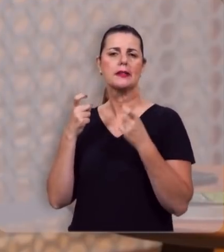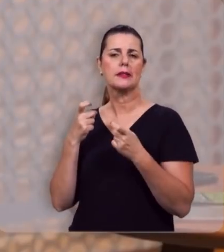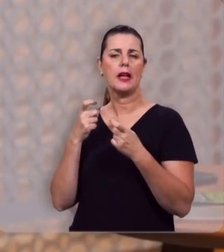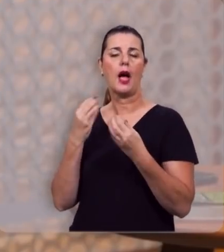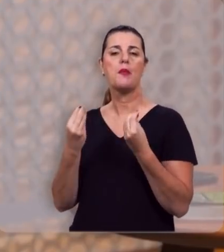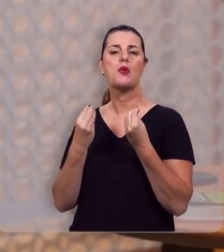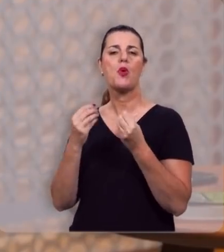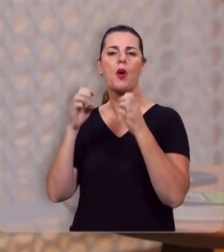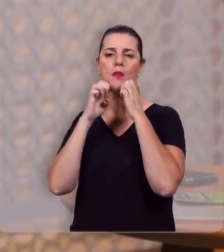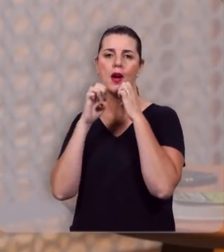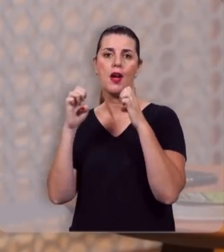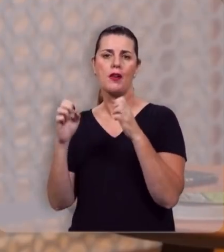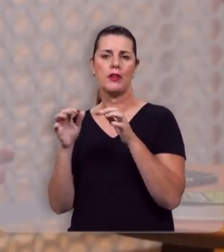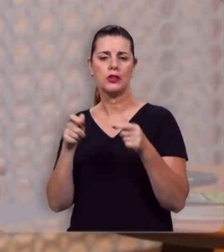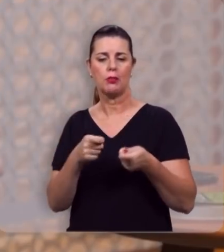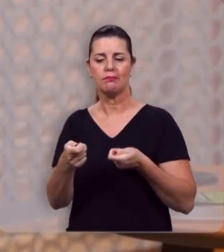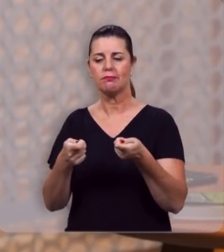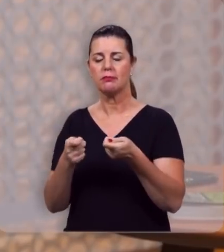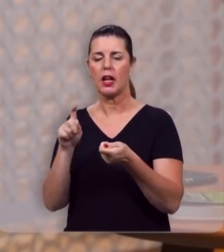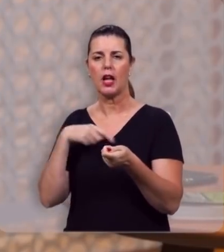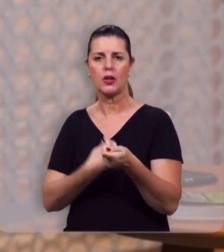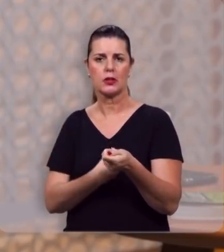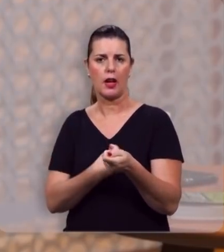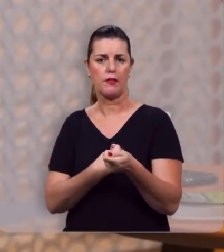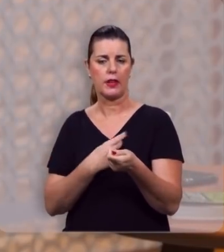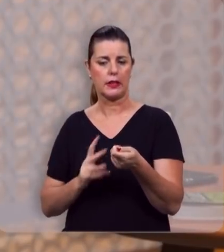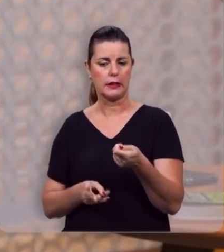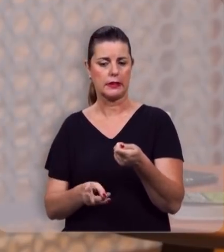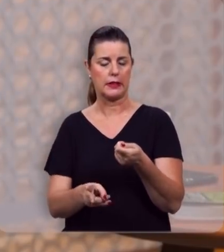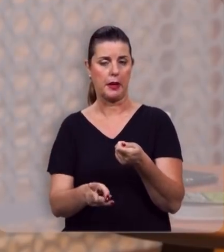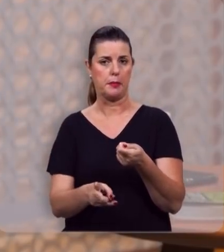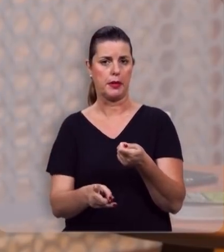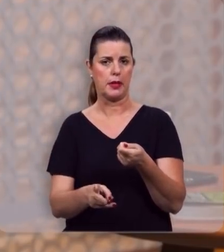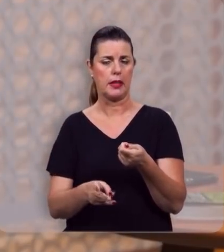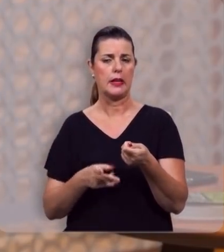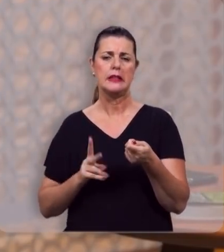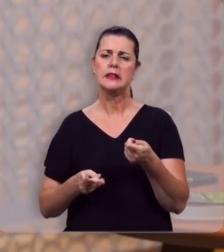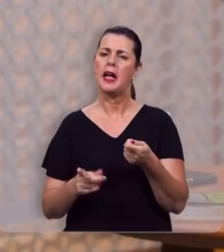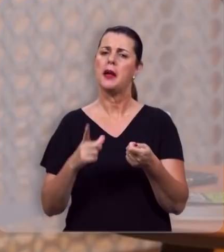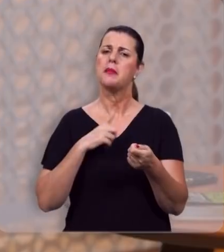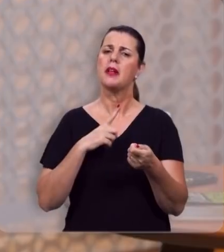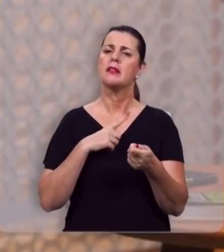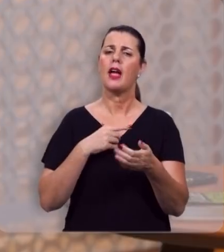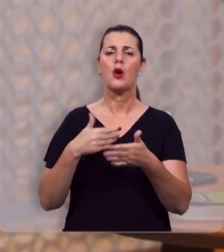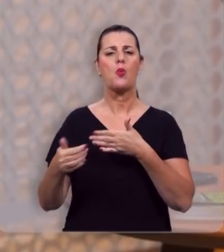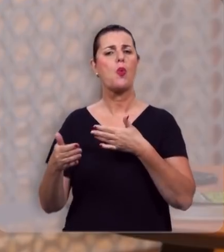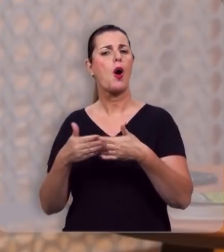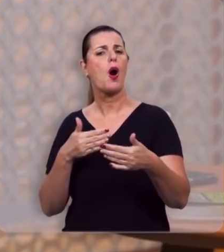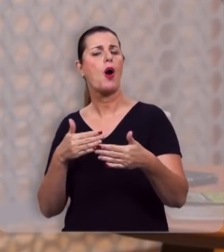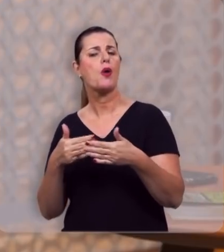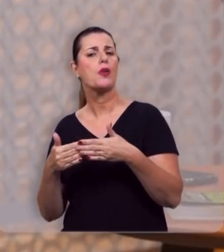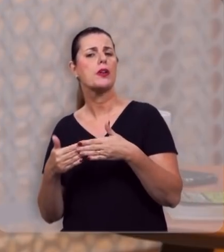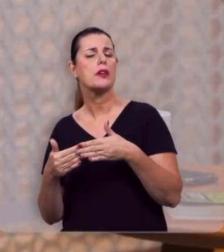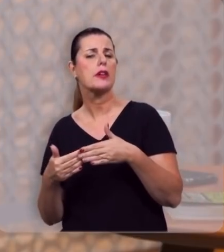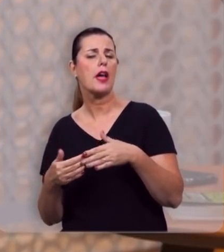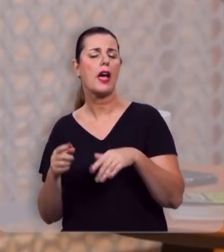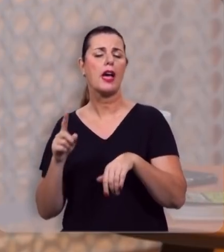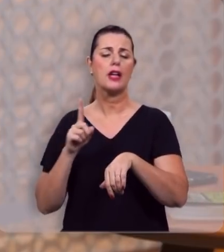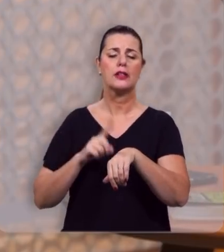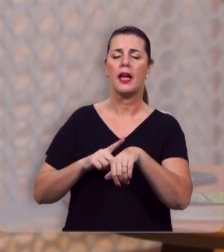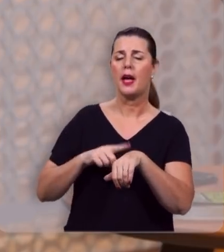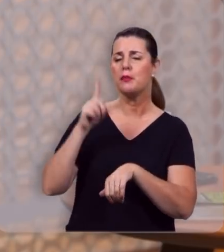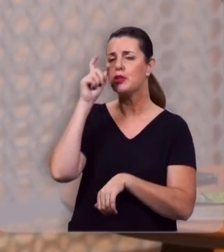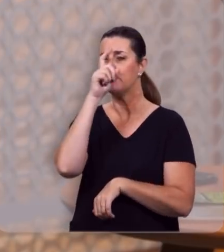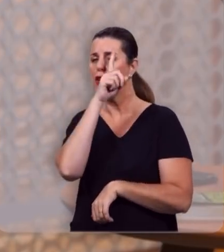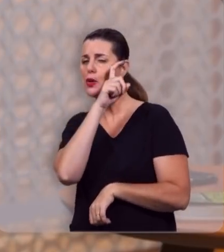como o Evangelho ele nos guia em todas as situações, porque todas as vezes que nós temos qualquer tipo de dificuldade,